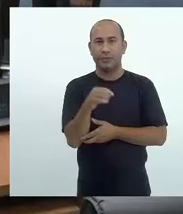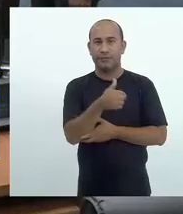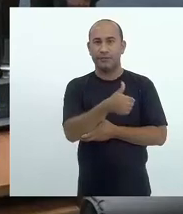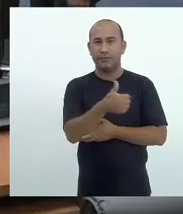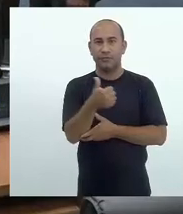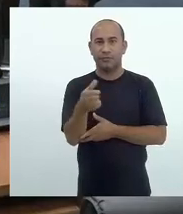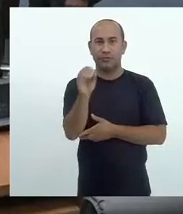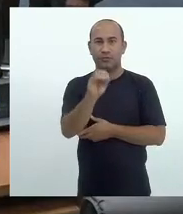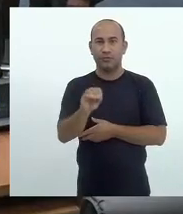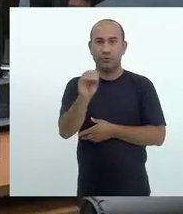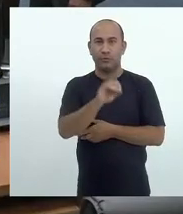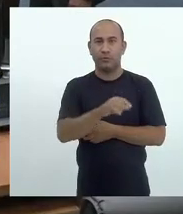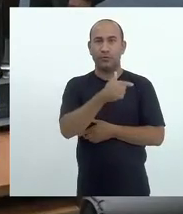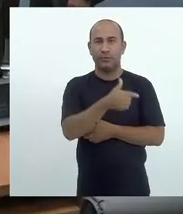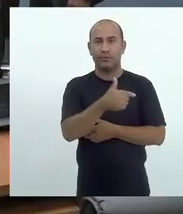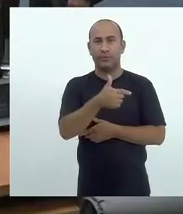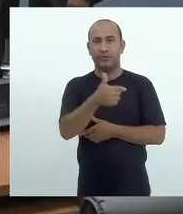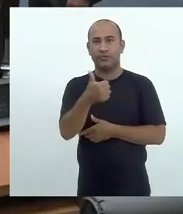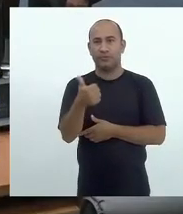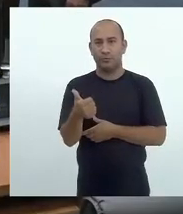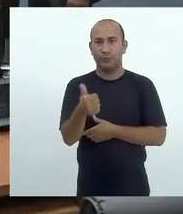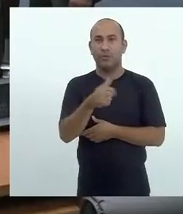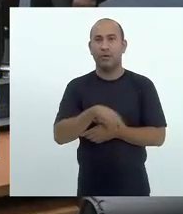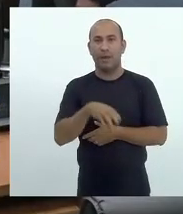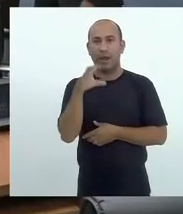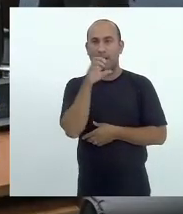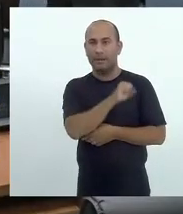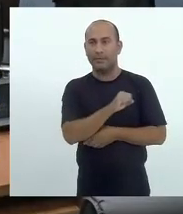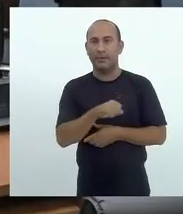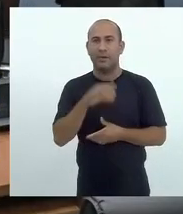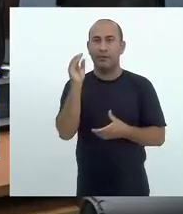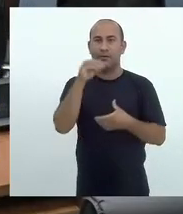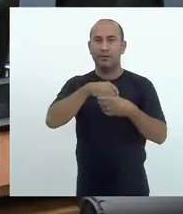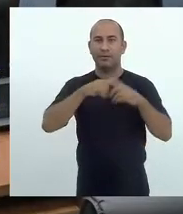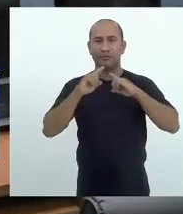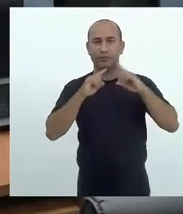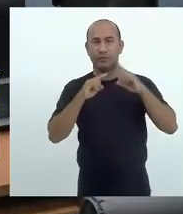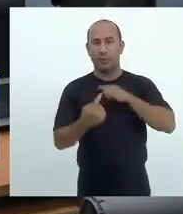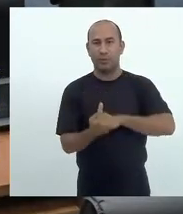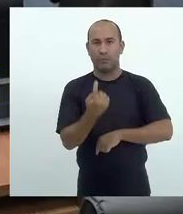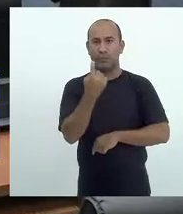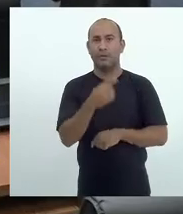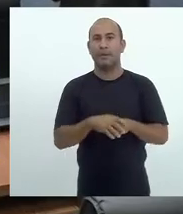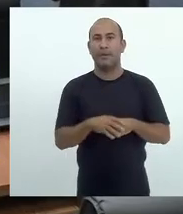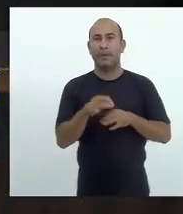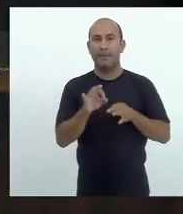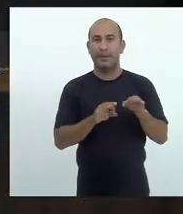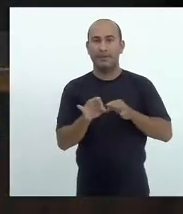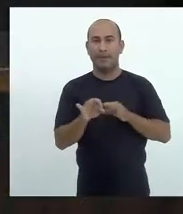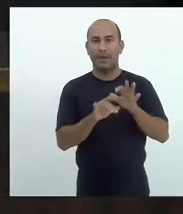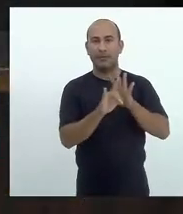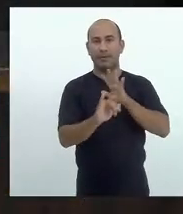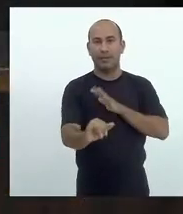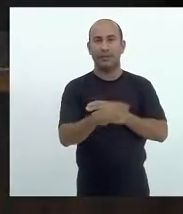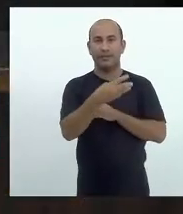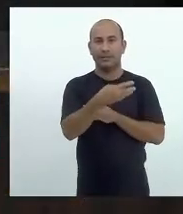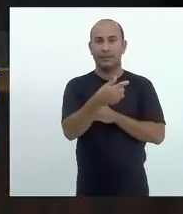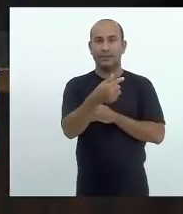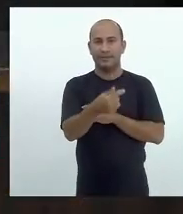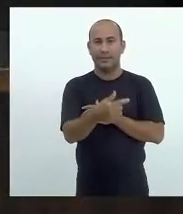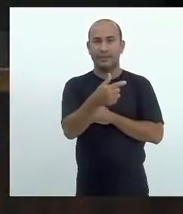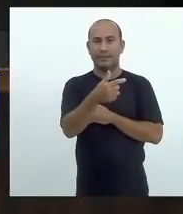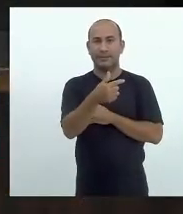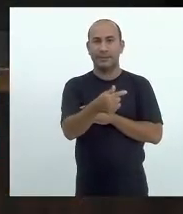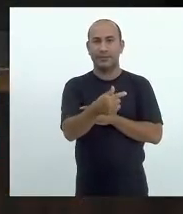de outubro de 2021, regime de urgência. Em votação, em discussão única. Projeto de lei 3771 de